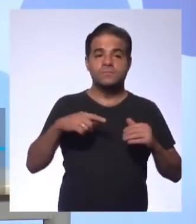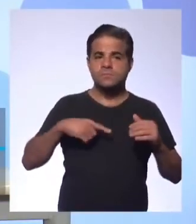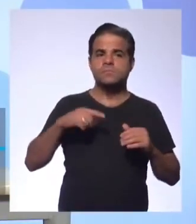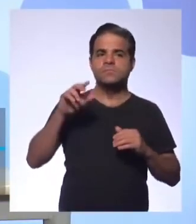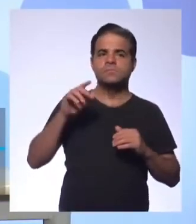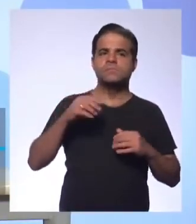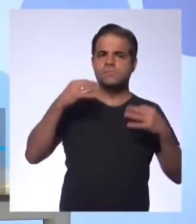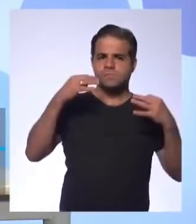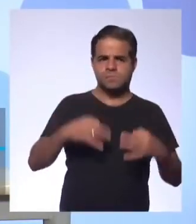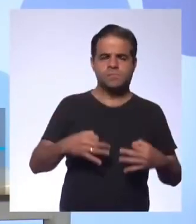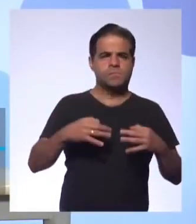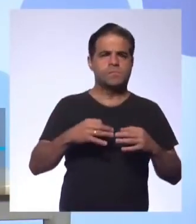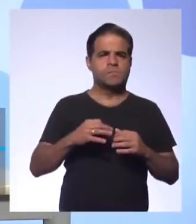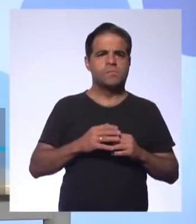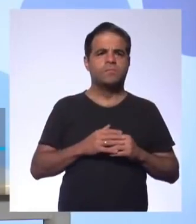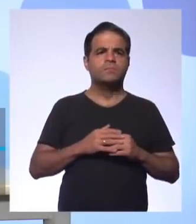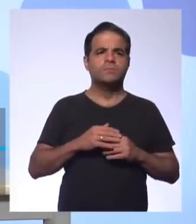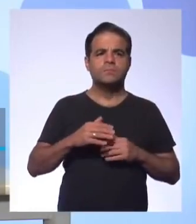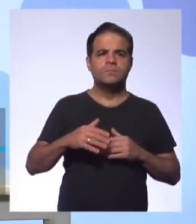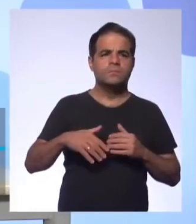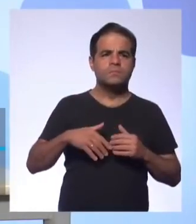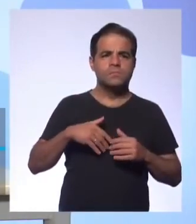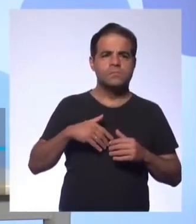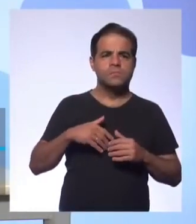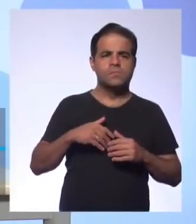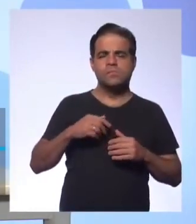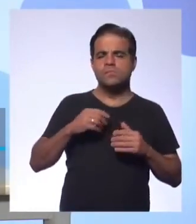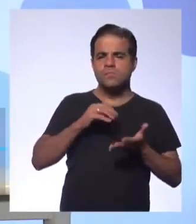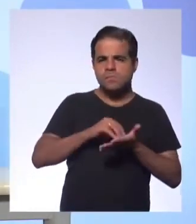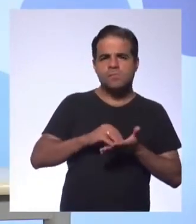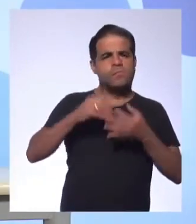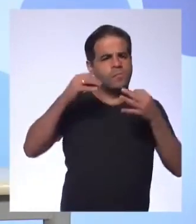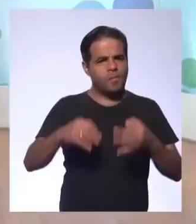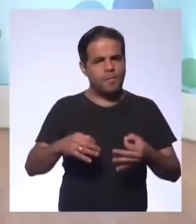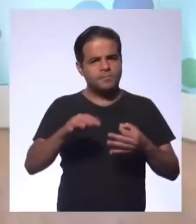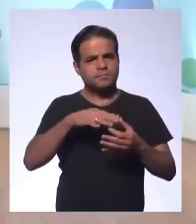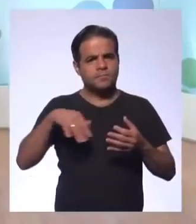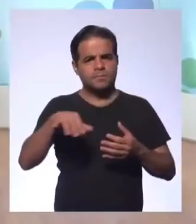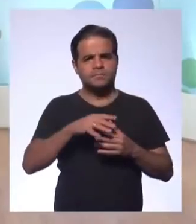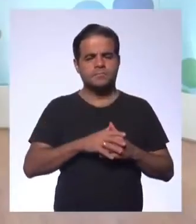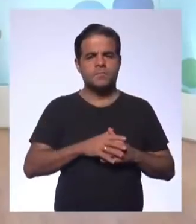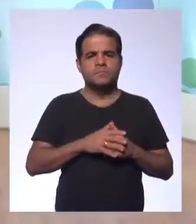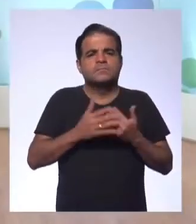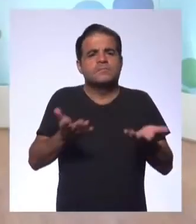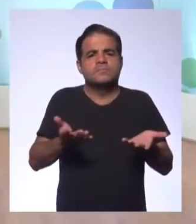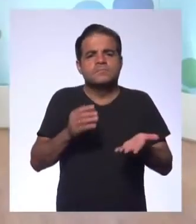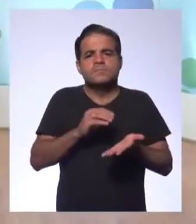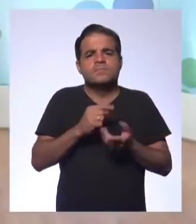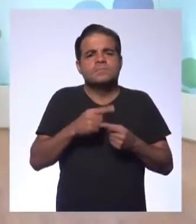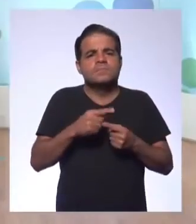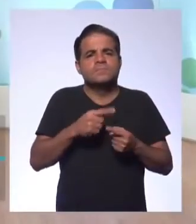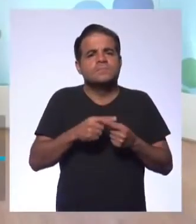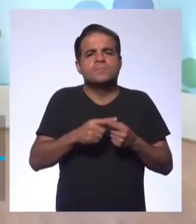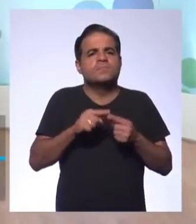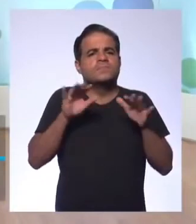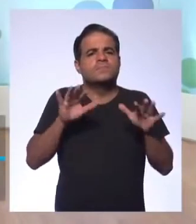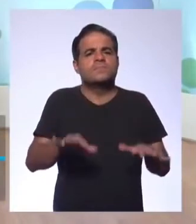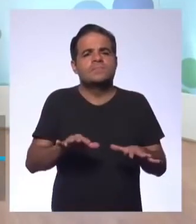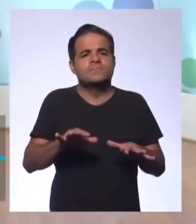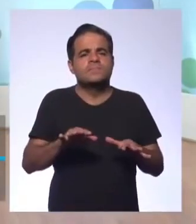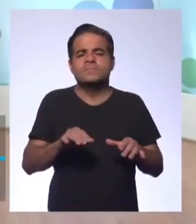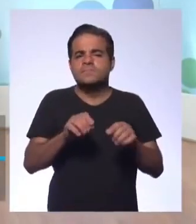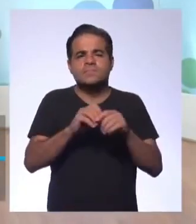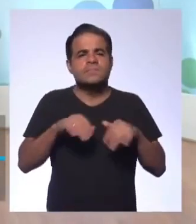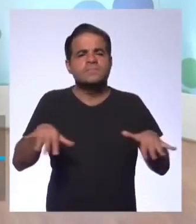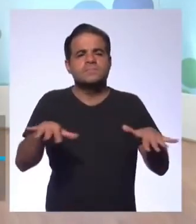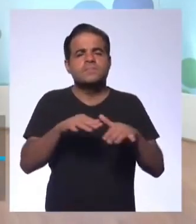grande injustiça aí no meio, né? Tem uma injustiça? Sim. Então, vamos lá. Mas por que será que eles ficavam, né, nessa